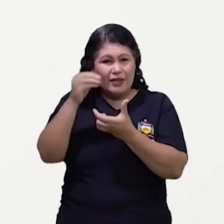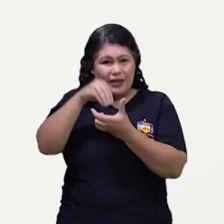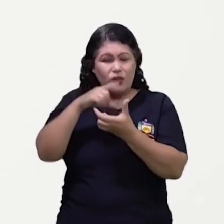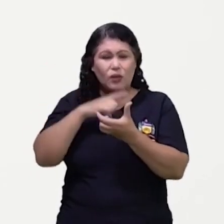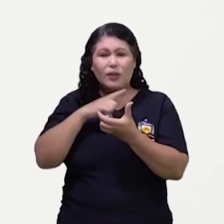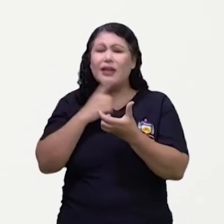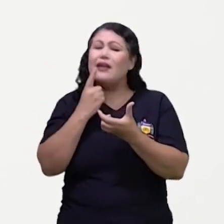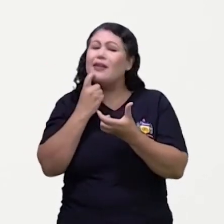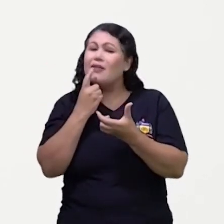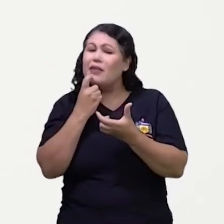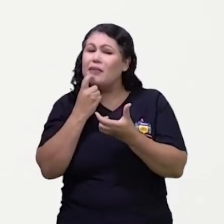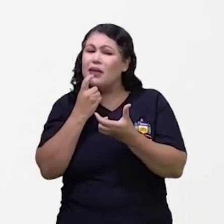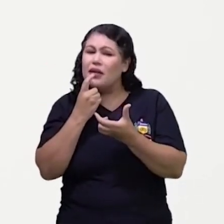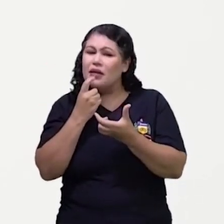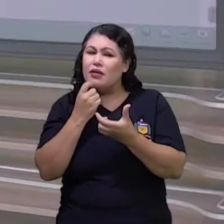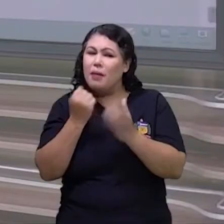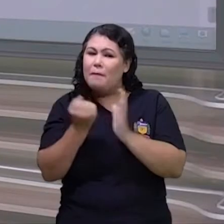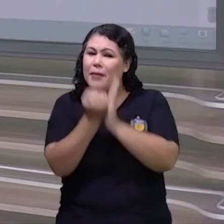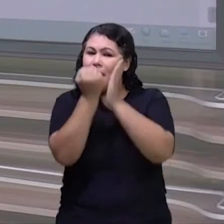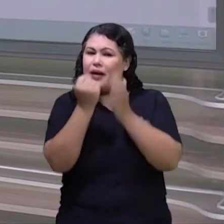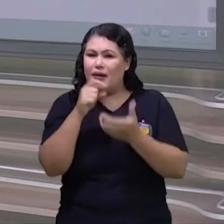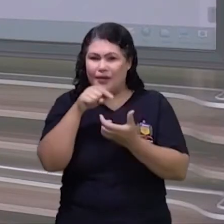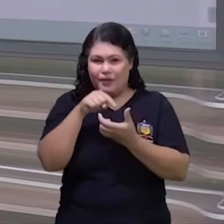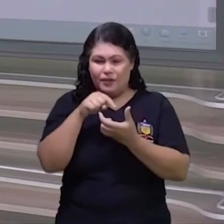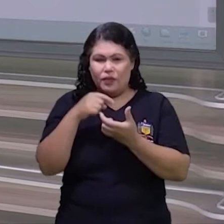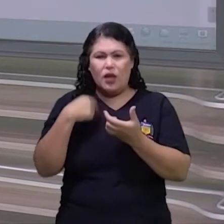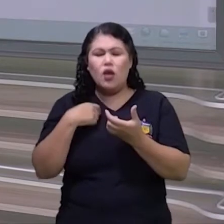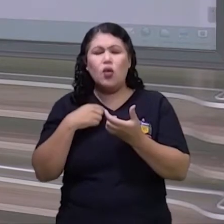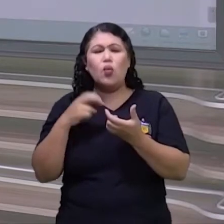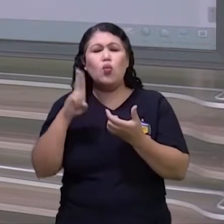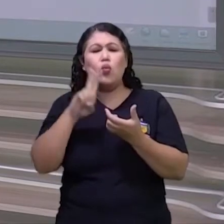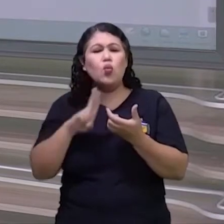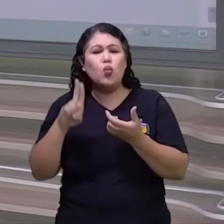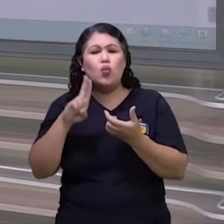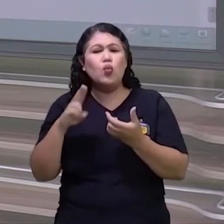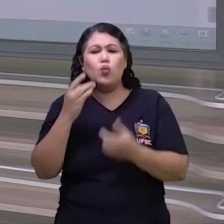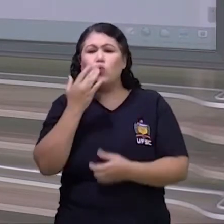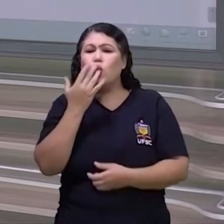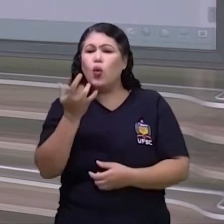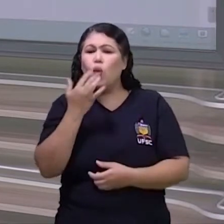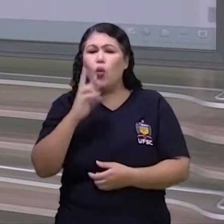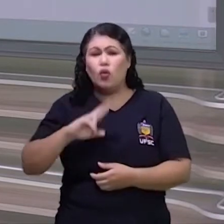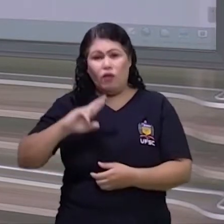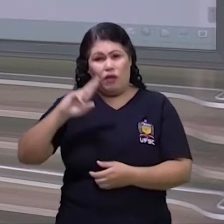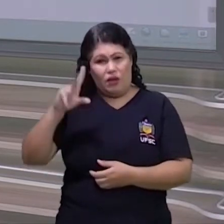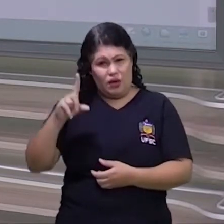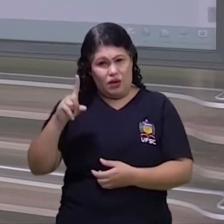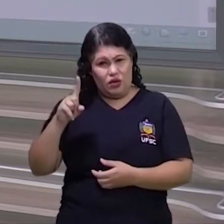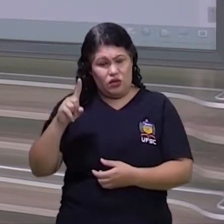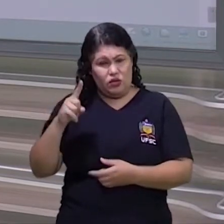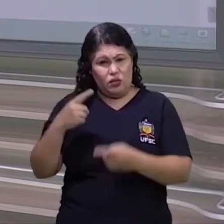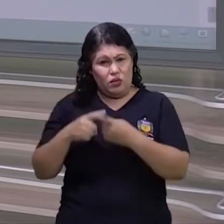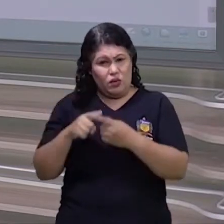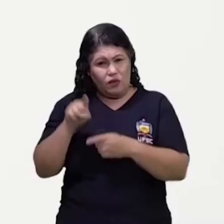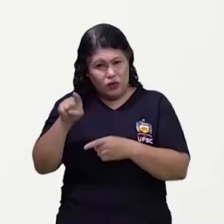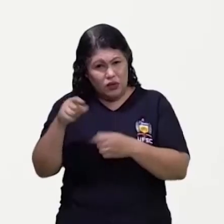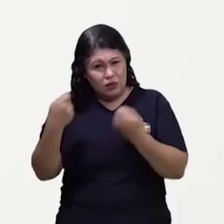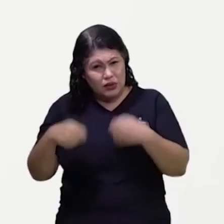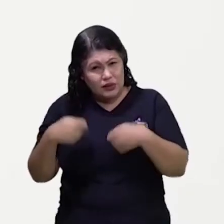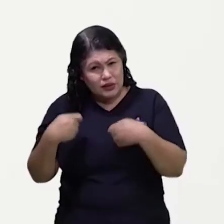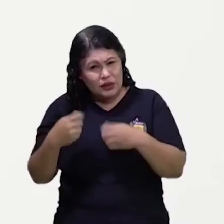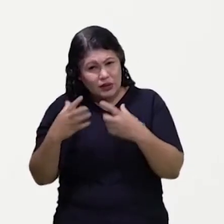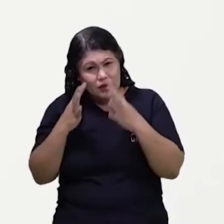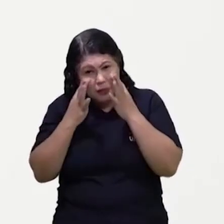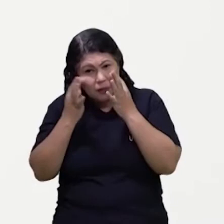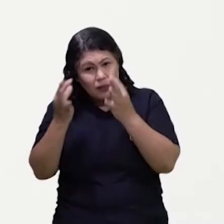marcação. Quando eu chamo de marcação, geralmente eu utilizo uma cor diferente onde eu quero que vocês